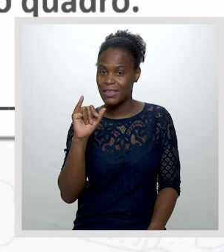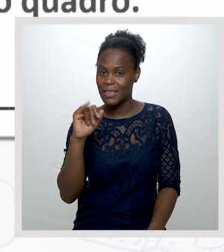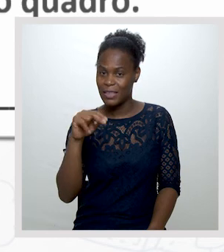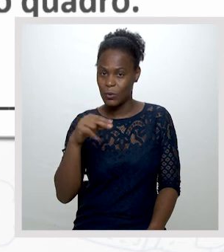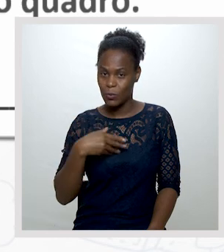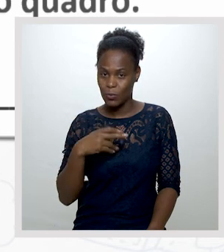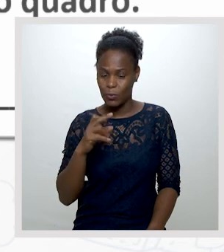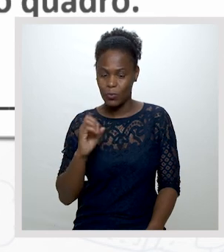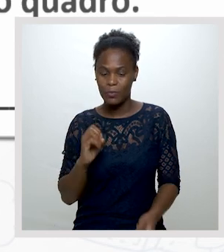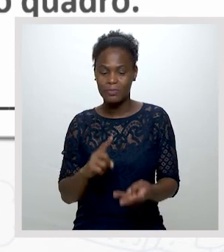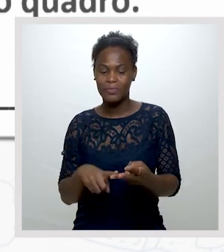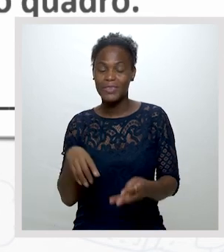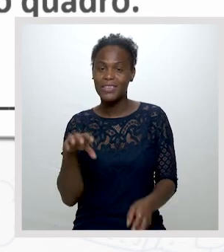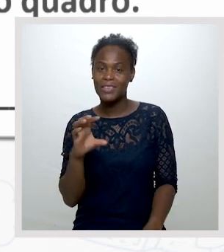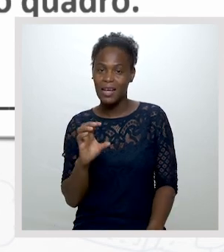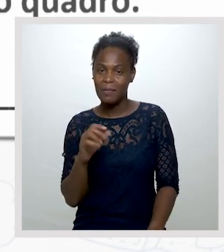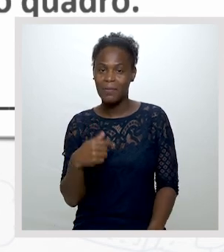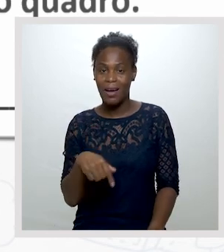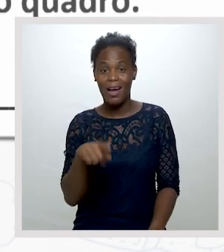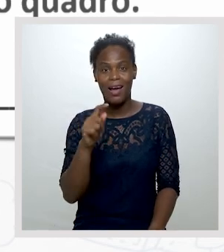cilindro. O sólido C,